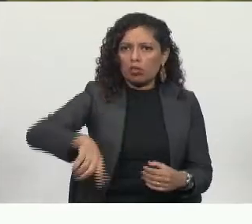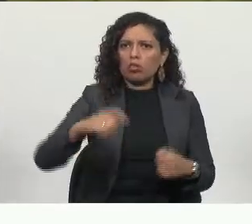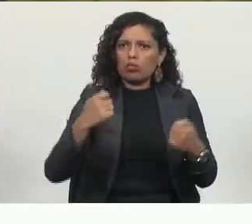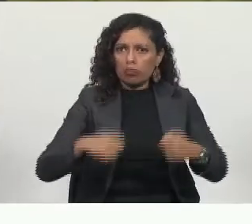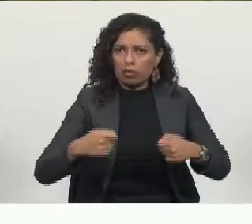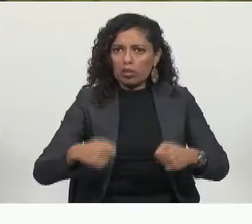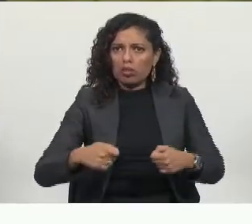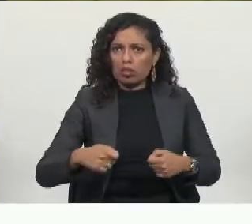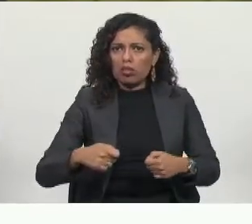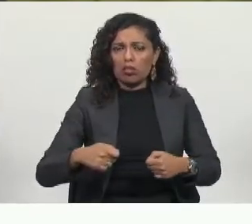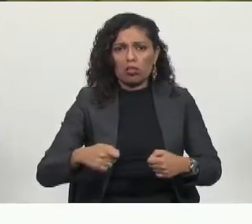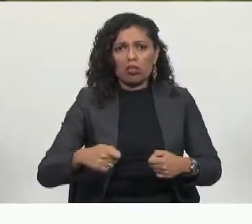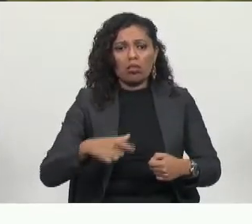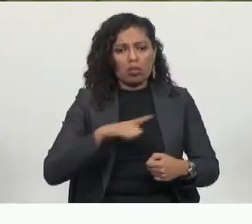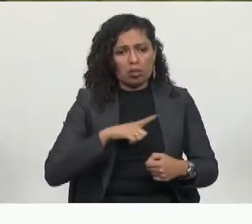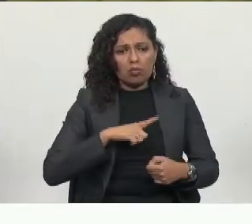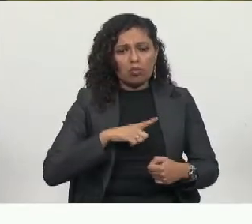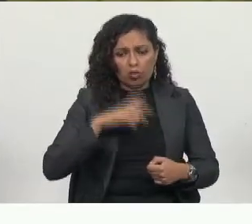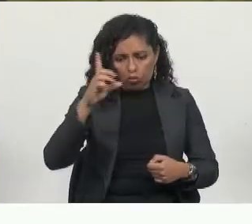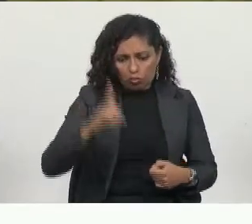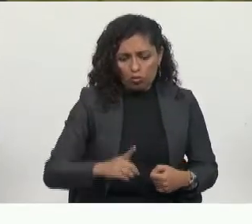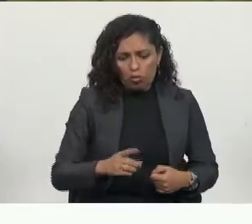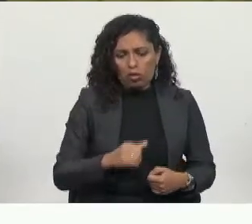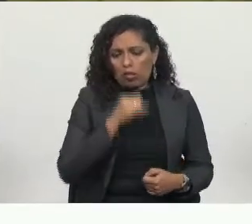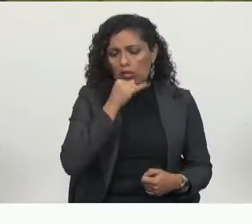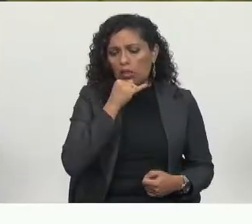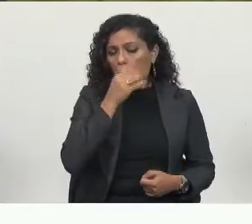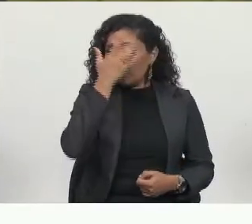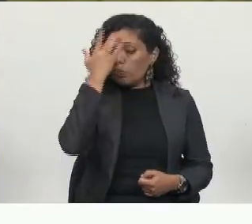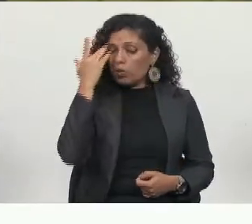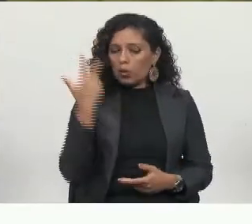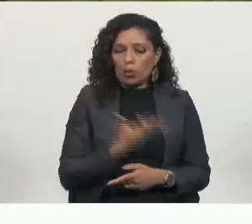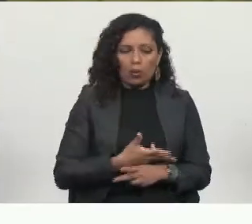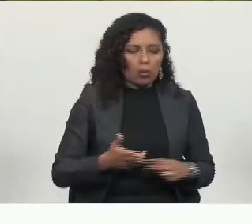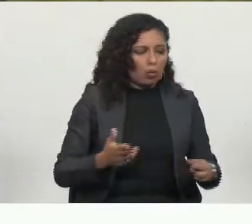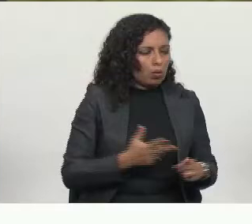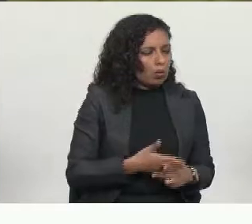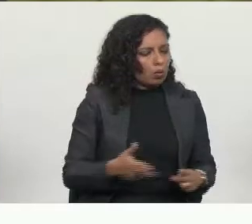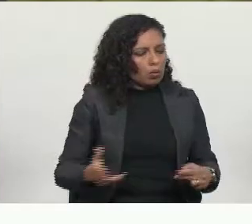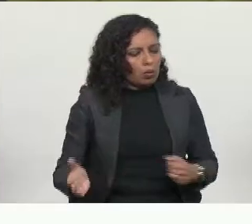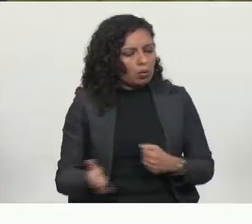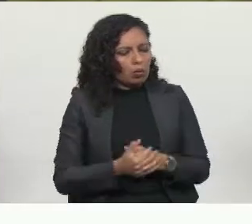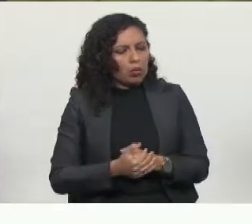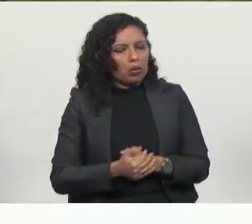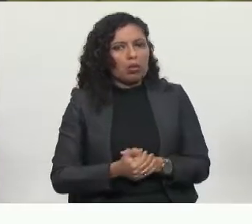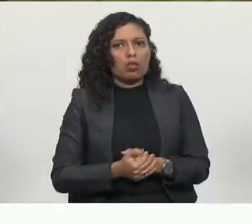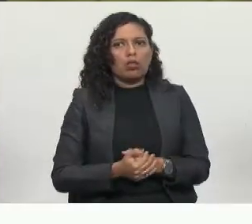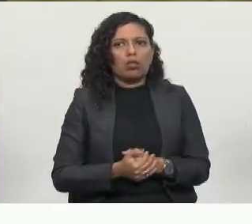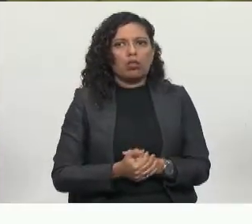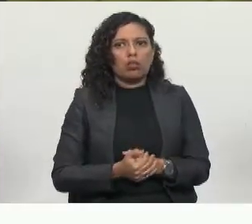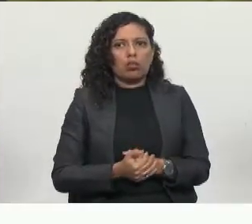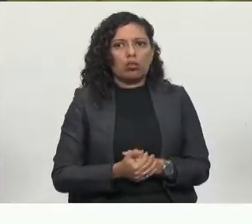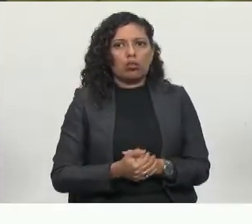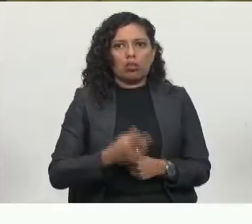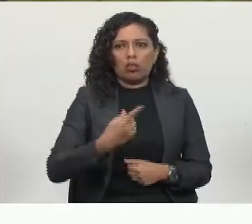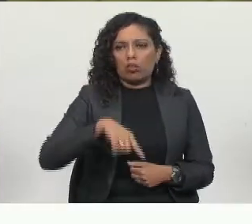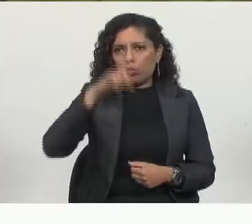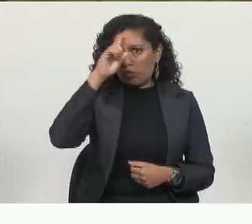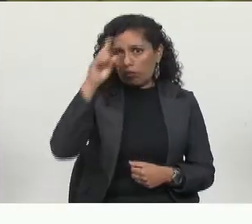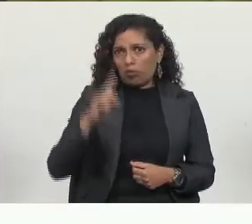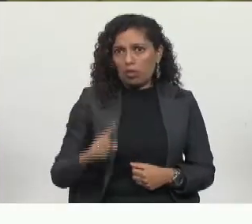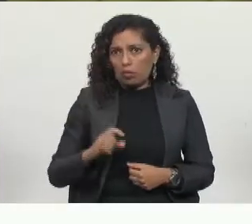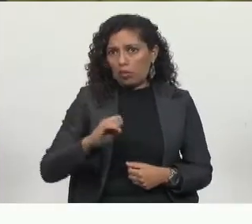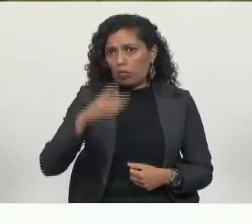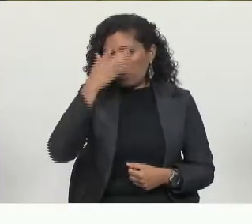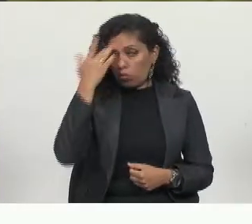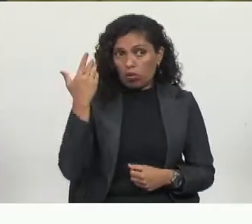garantia de que você possa se defender para uma pessoa que esteja lá comedida, uma pessoa que esteja de alguma forma alterada. Nós não sabemos se quem vai lá